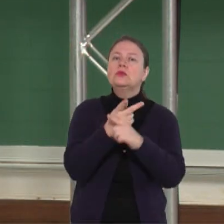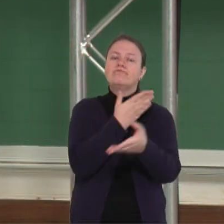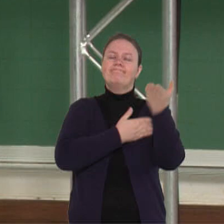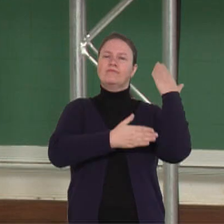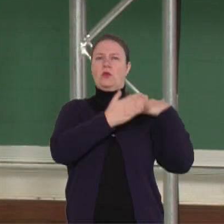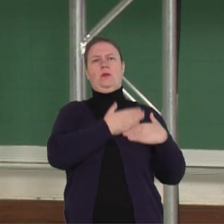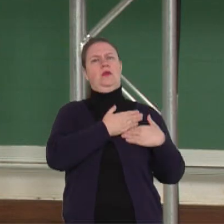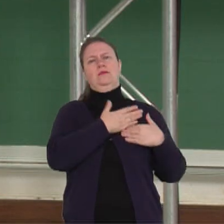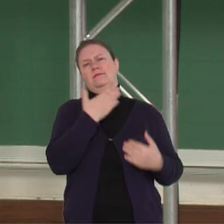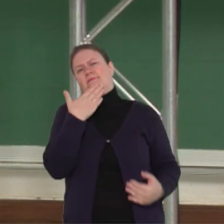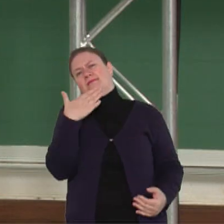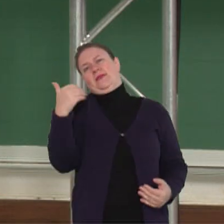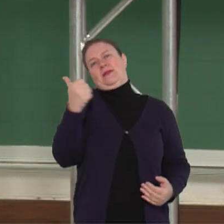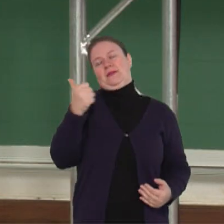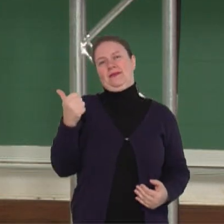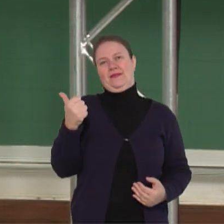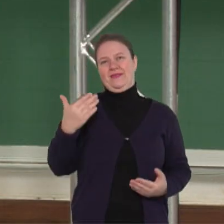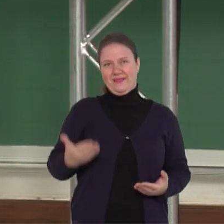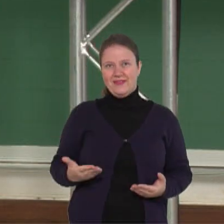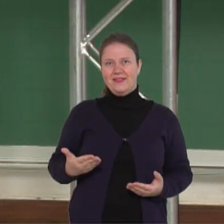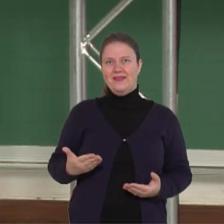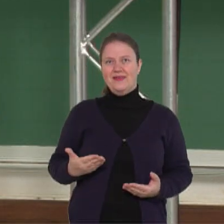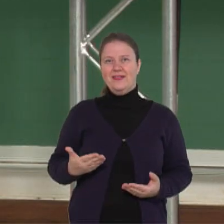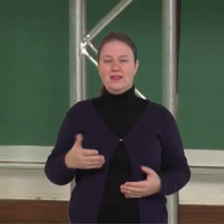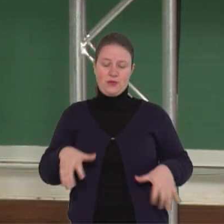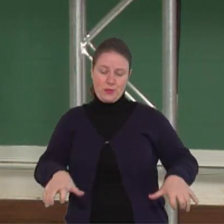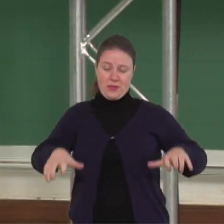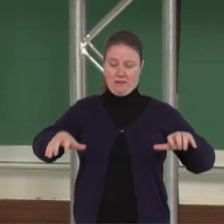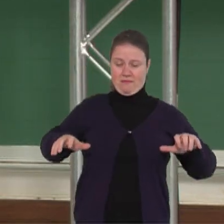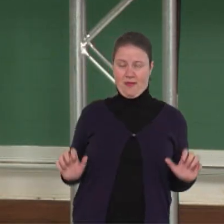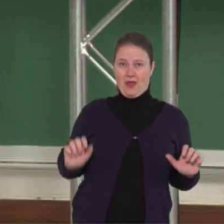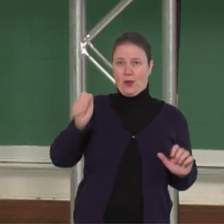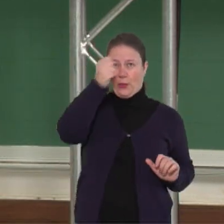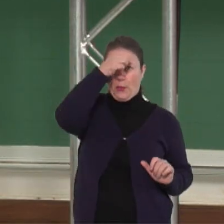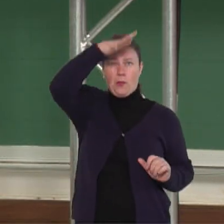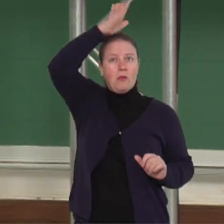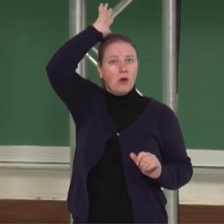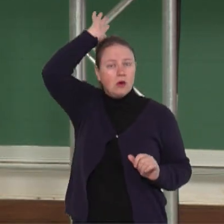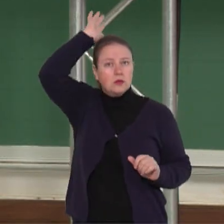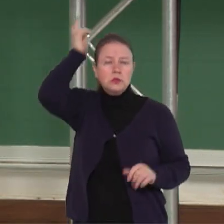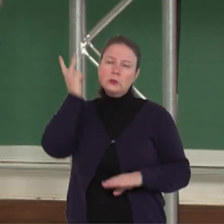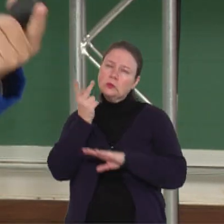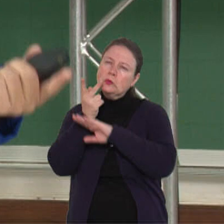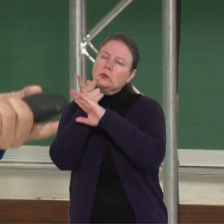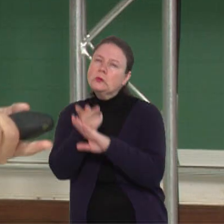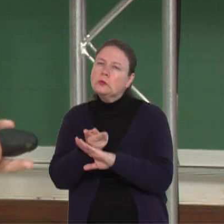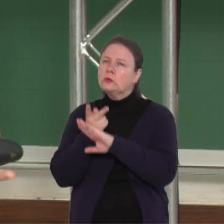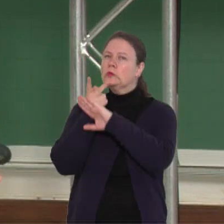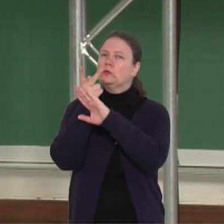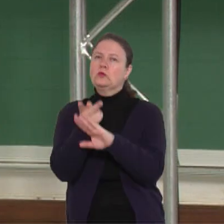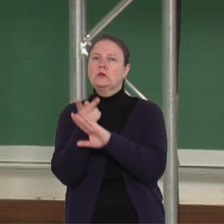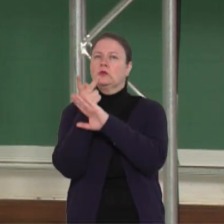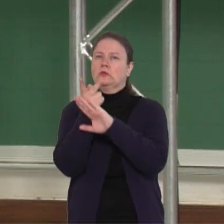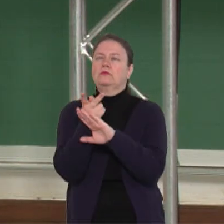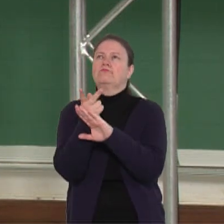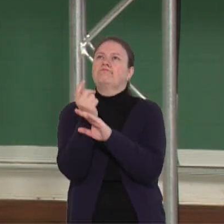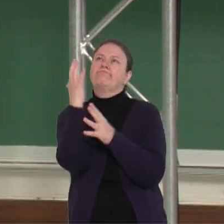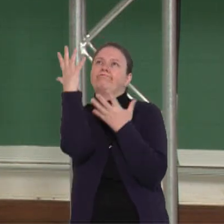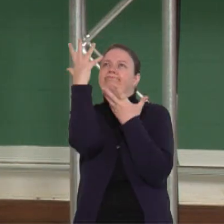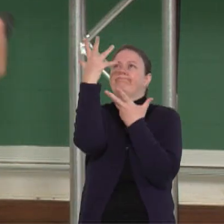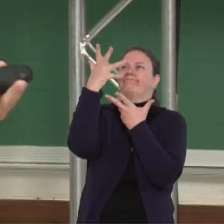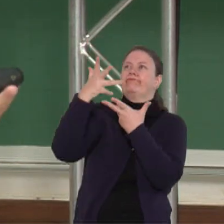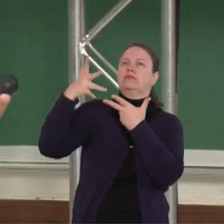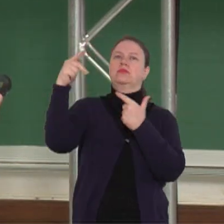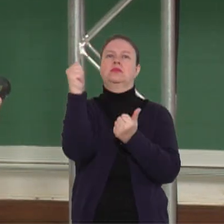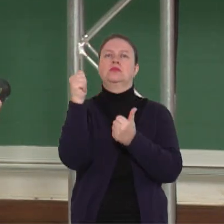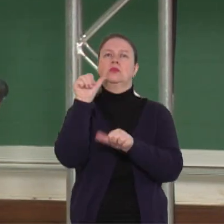pensar, Sacro Império Romano Germânico, Império Romano, então eles buscam sempre isso, trazer novamente essa grandiosidade,